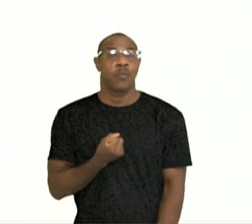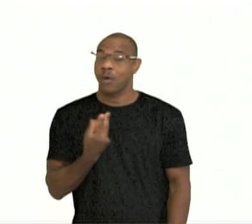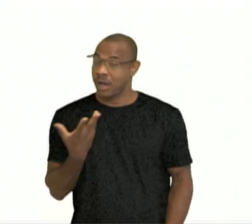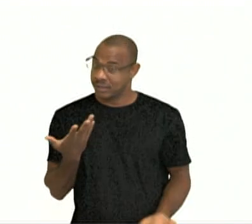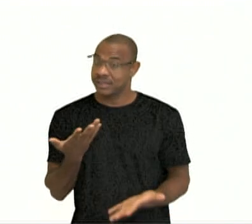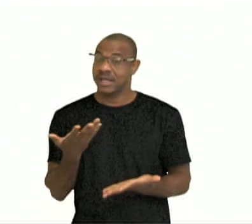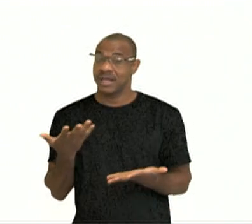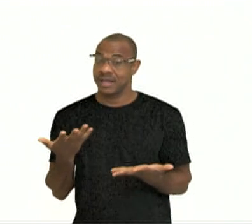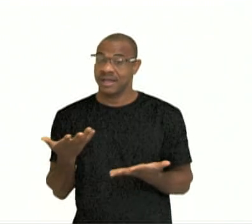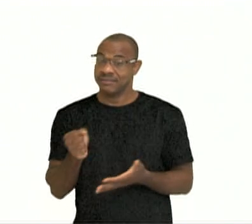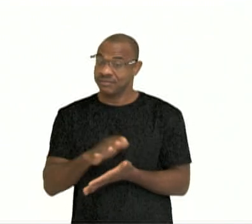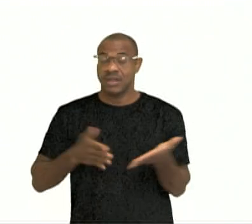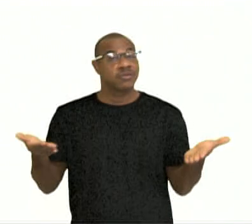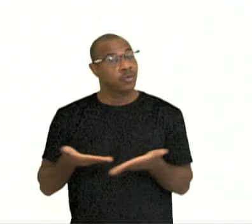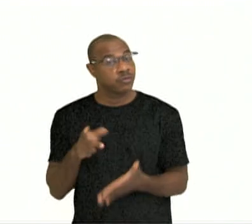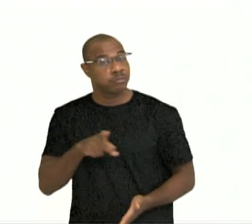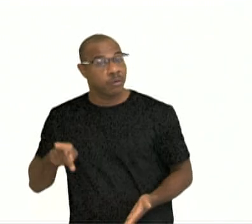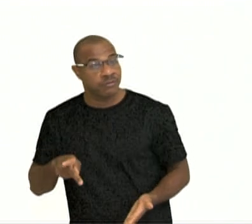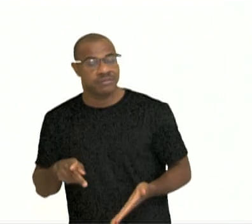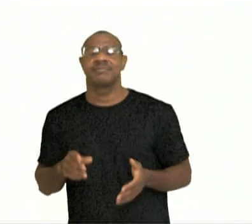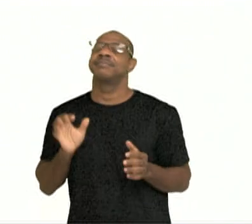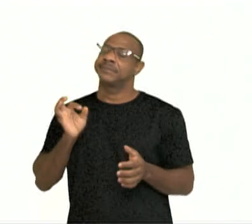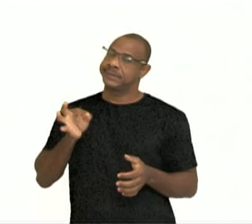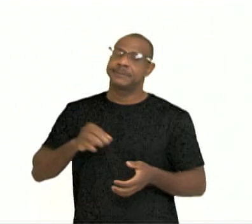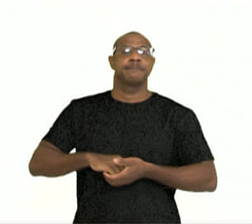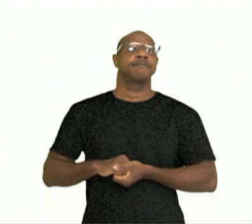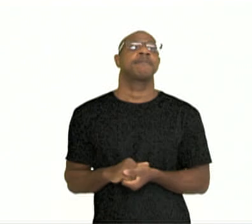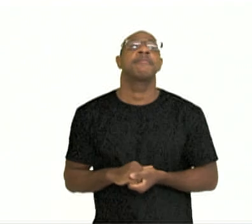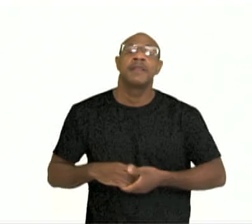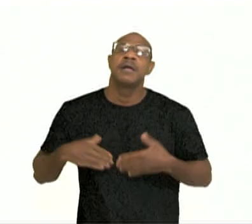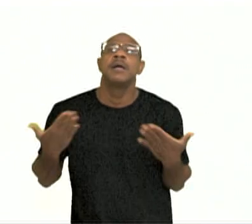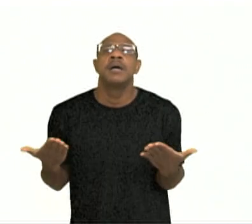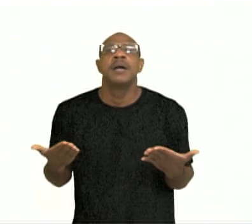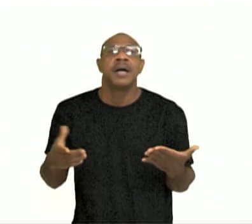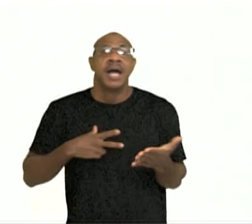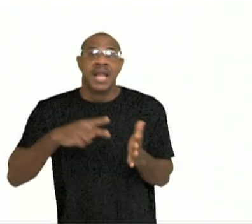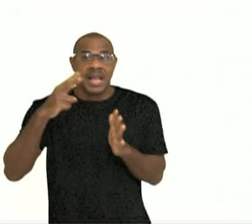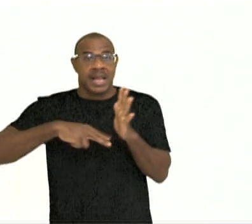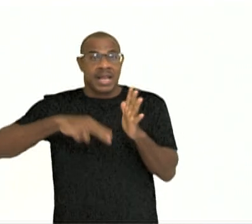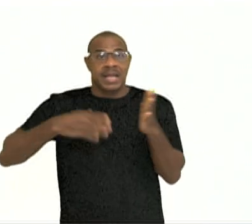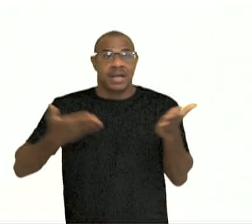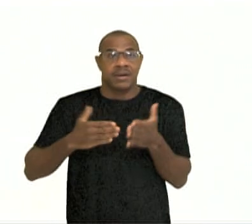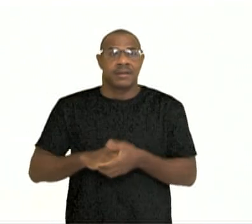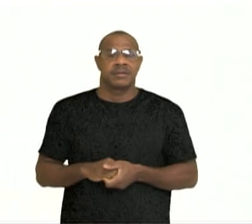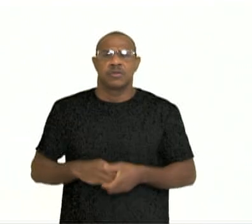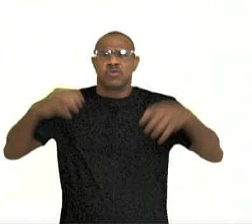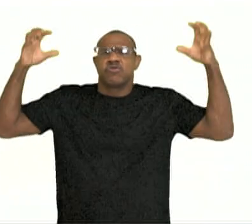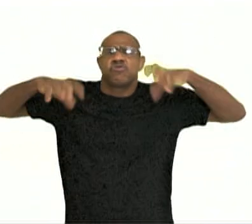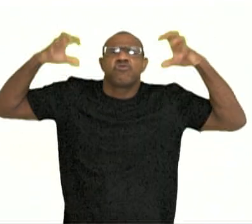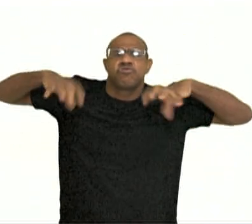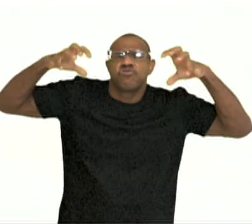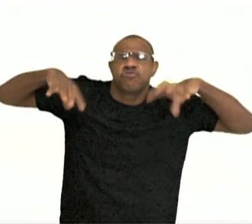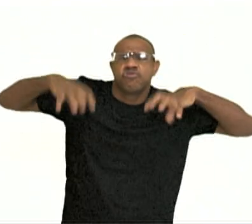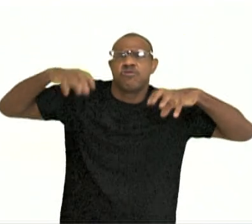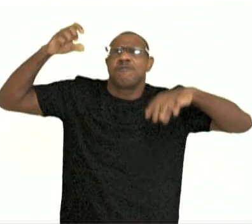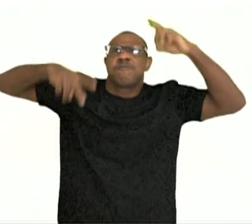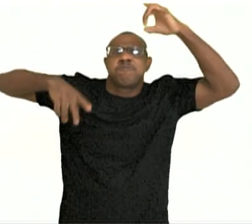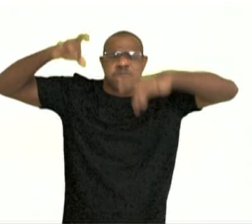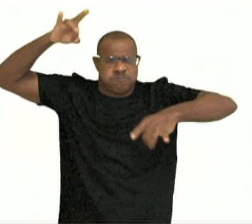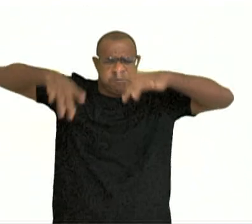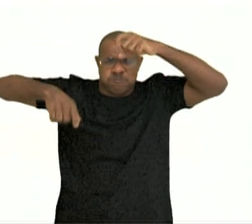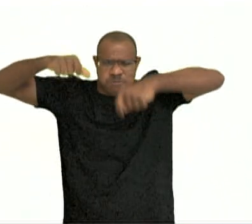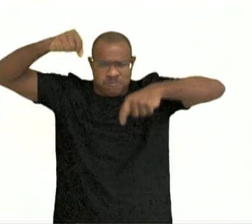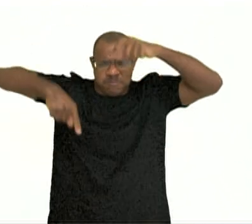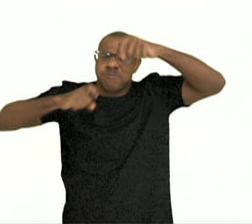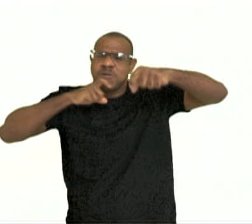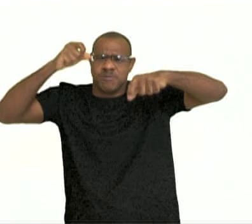hoje! Exatamente. Leia o título ou manchete da notícia. Chuva forte e granizo causam estragos em